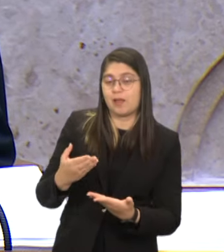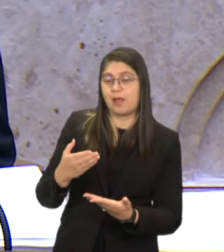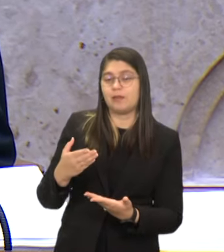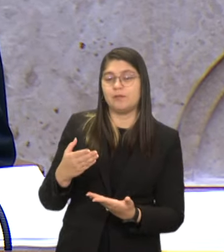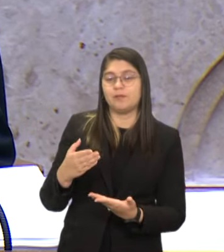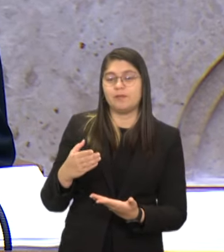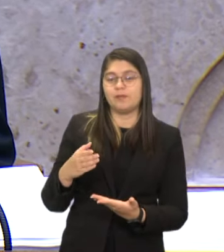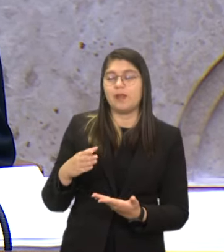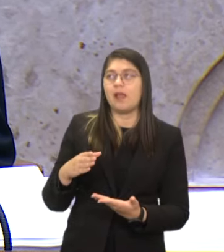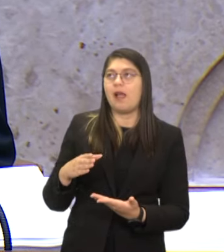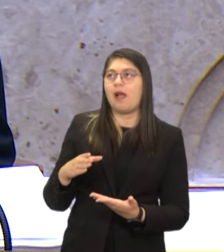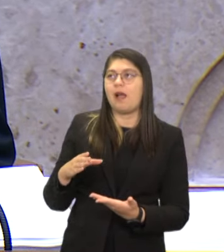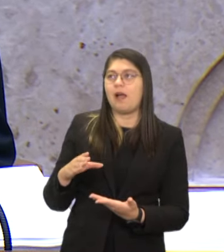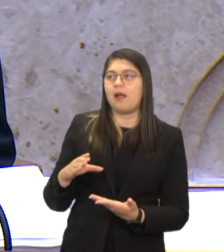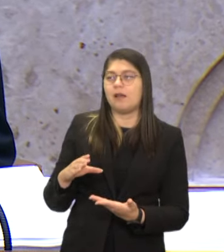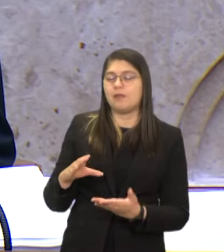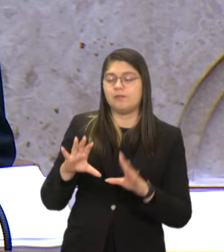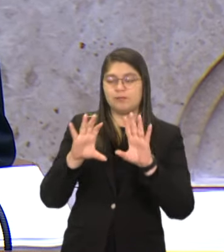daquele país,